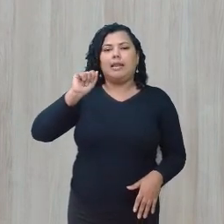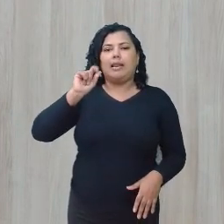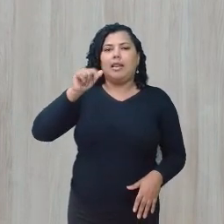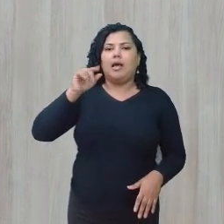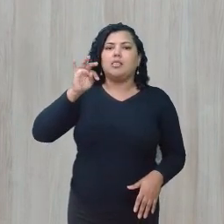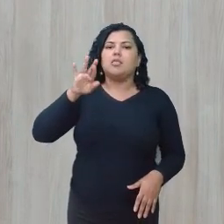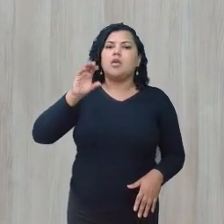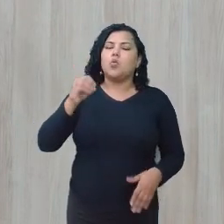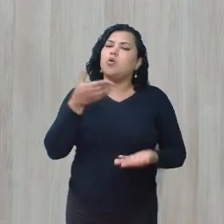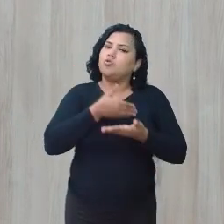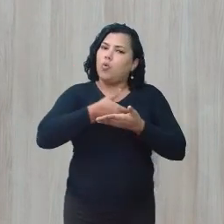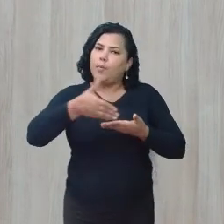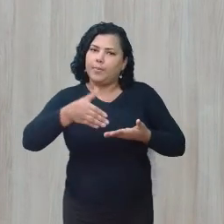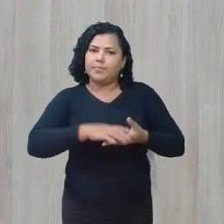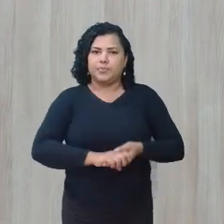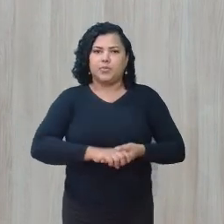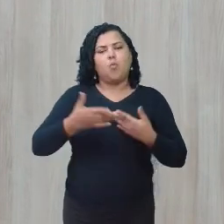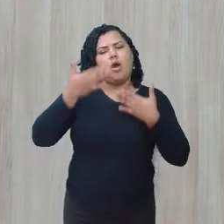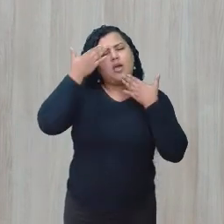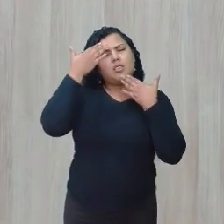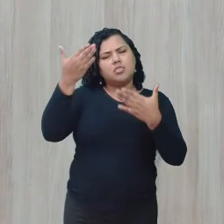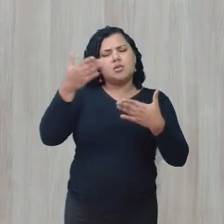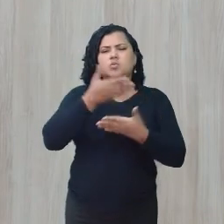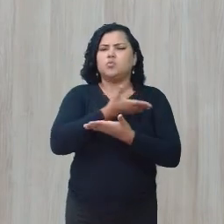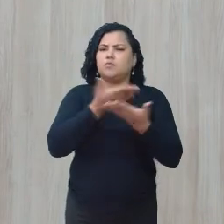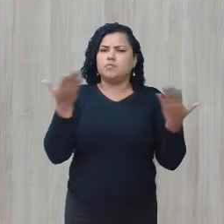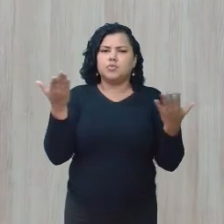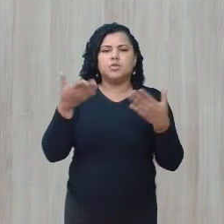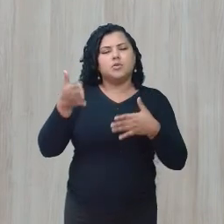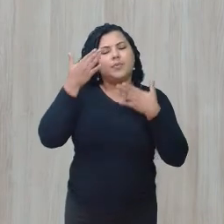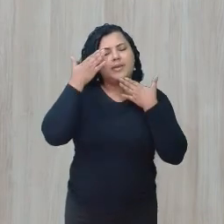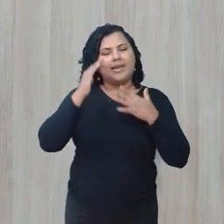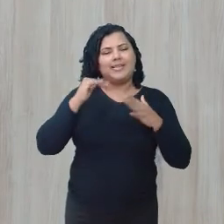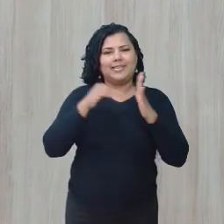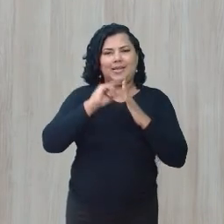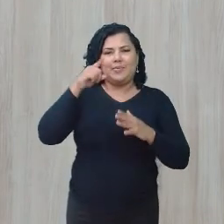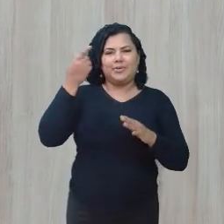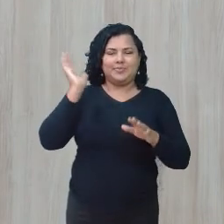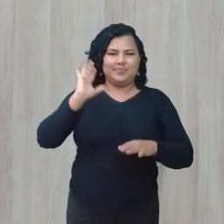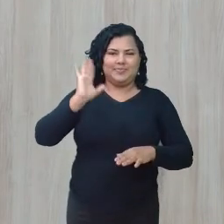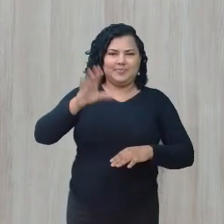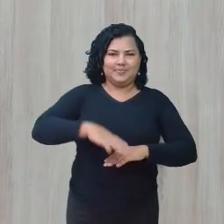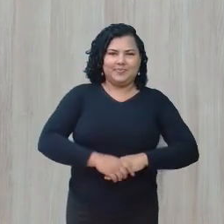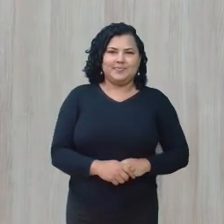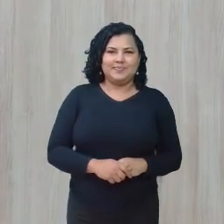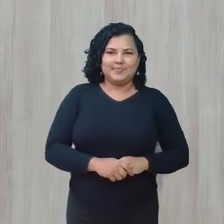certo? Agradeço a vocês, muitíssimo obrigado e até a próxima. Tchau, tchau.